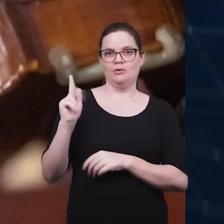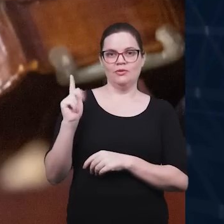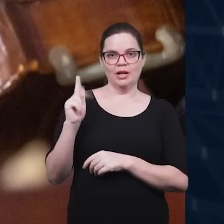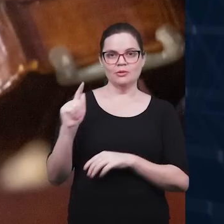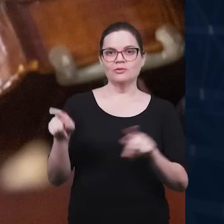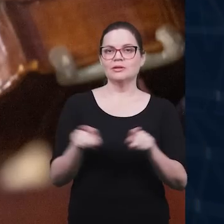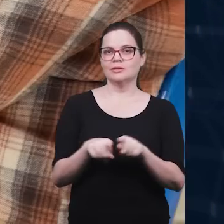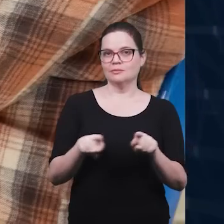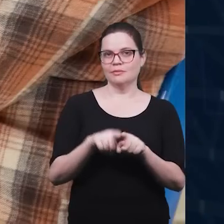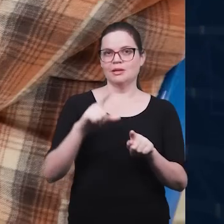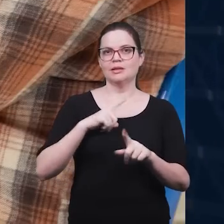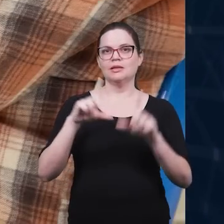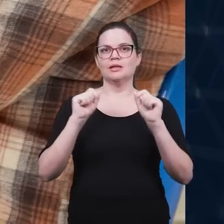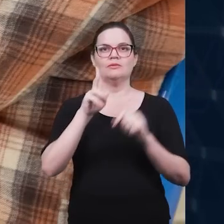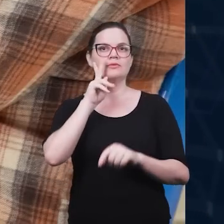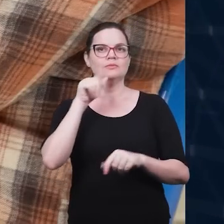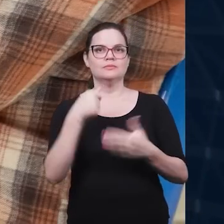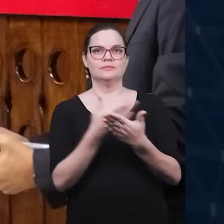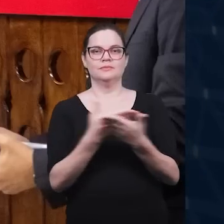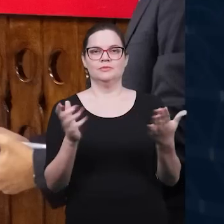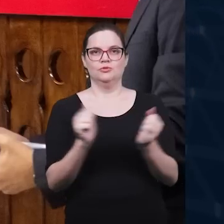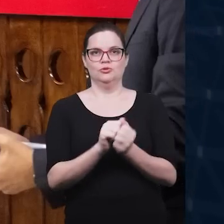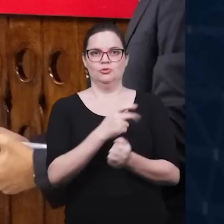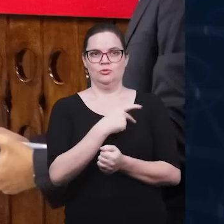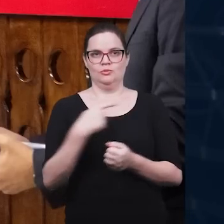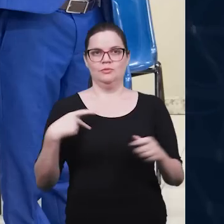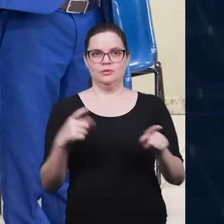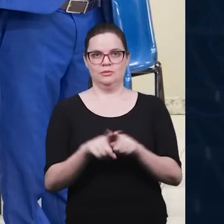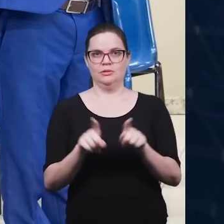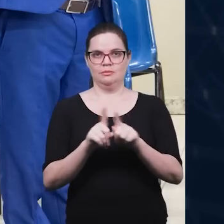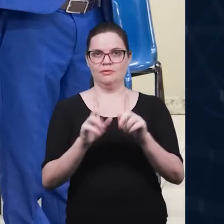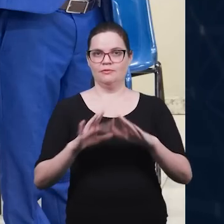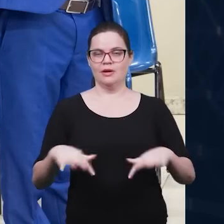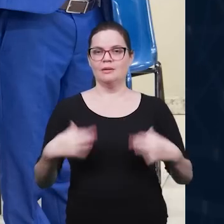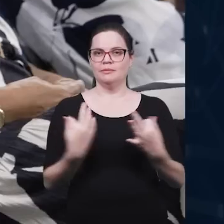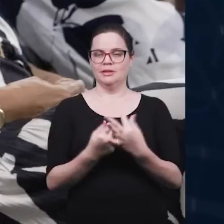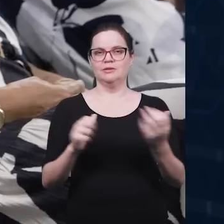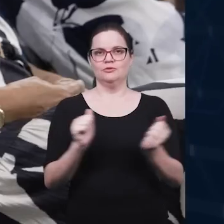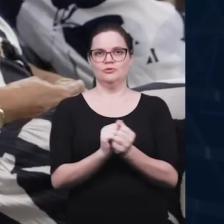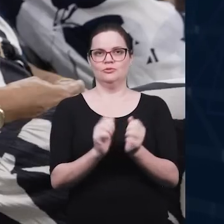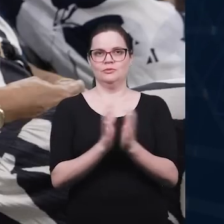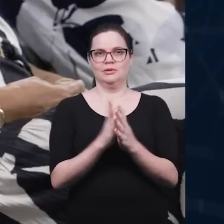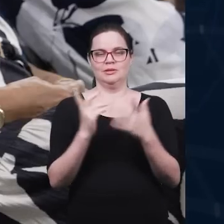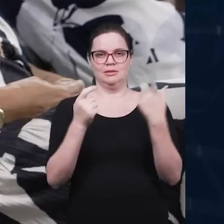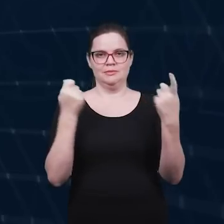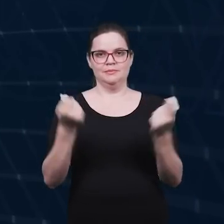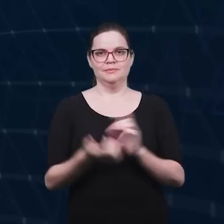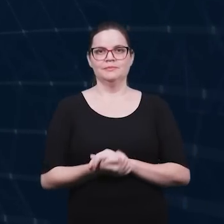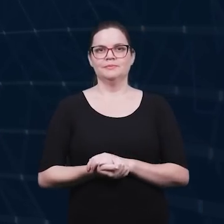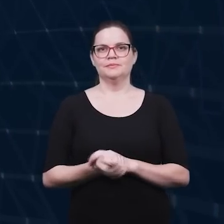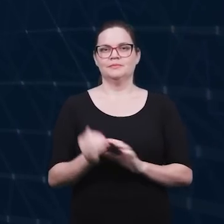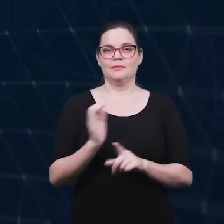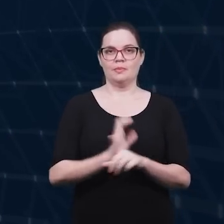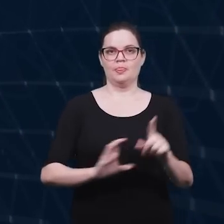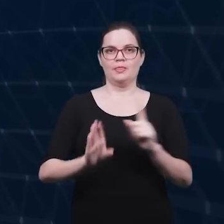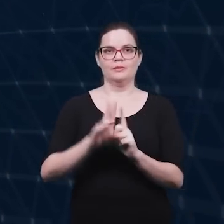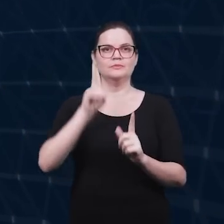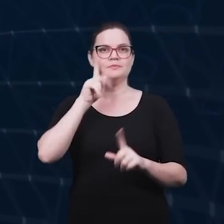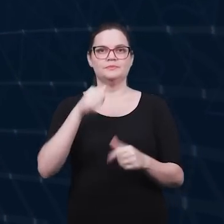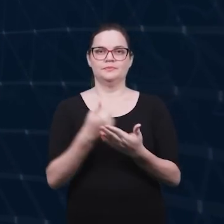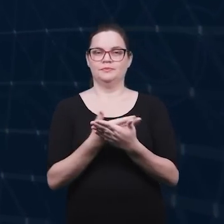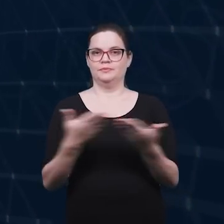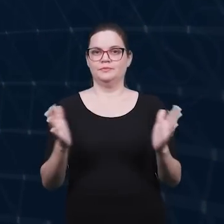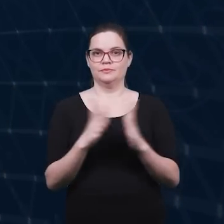Valadares. Também aconteceu uma ceia com os pastores e familiares, louvado seja o nome do Senhor. Culto de ceia com a